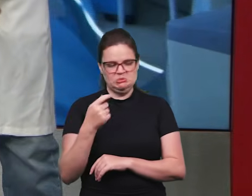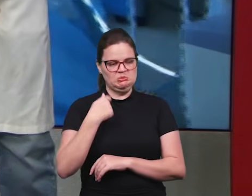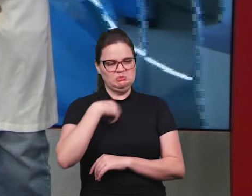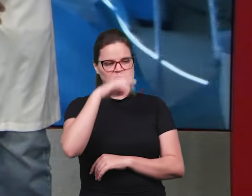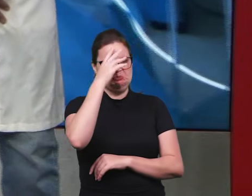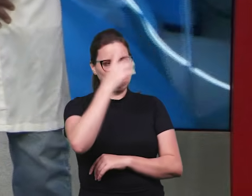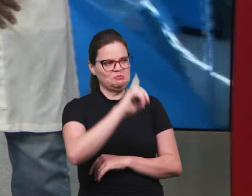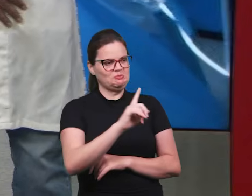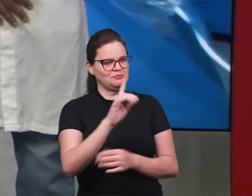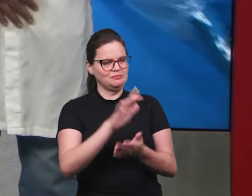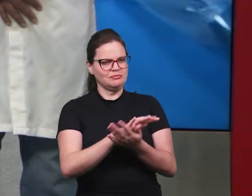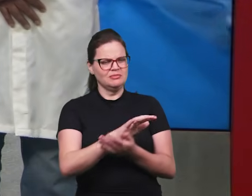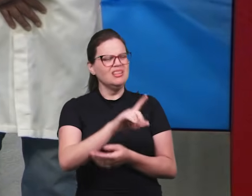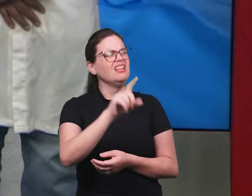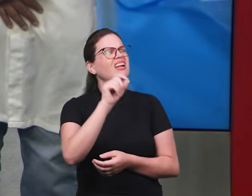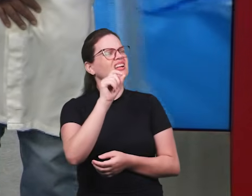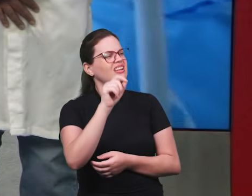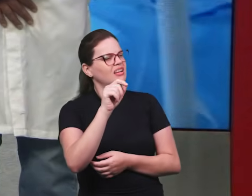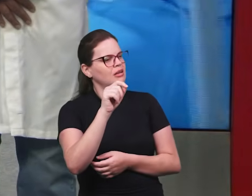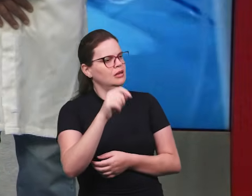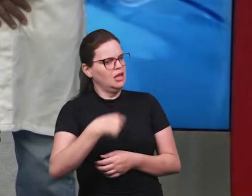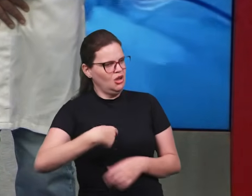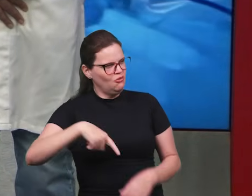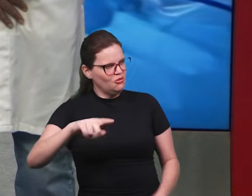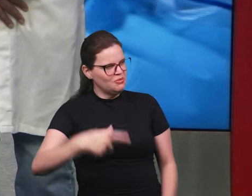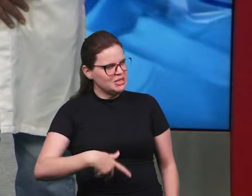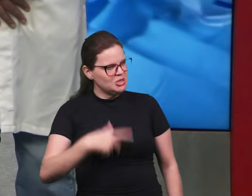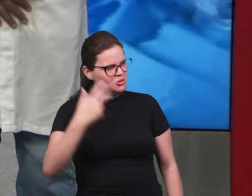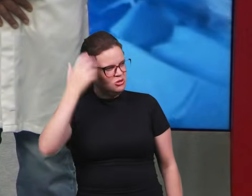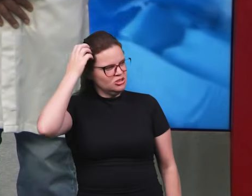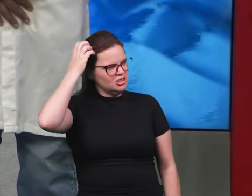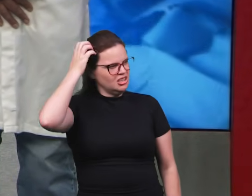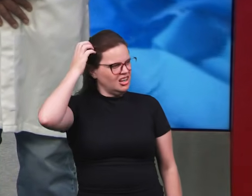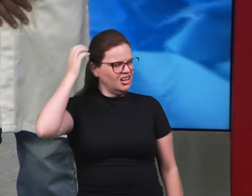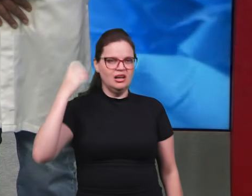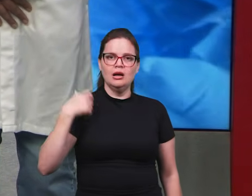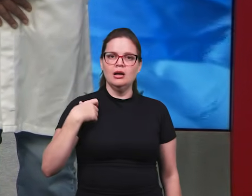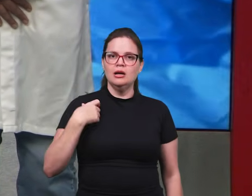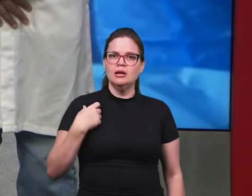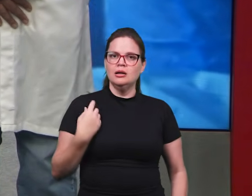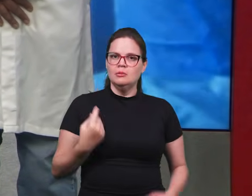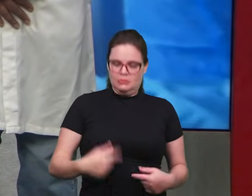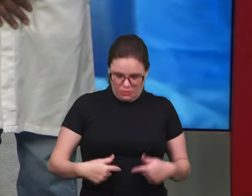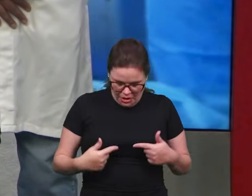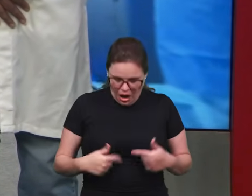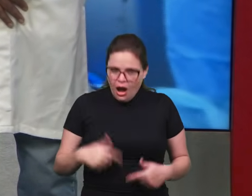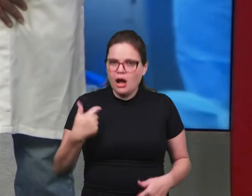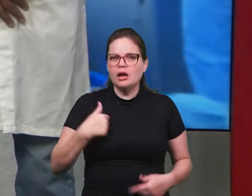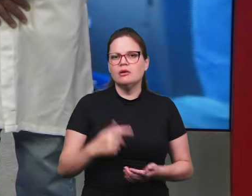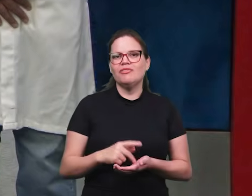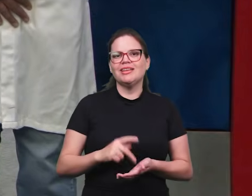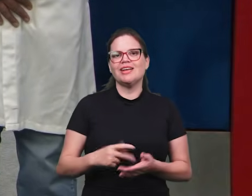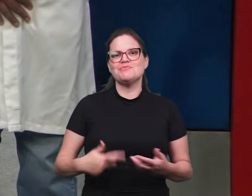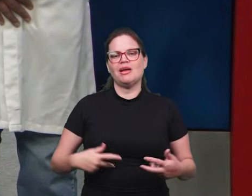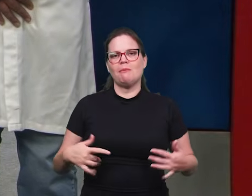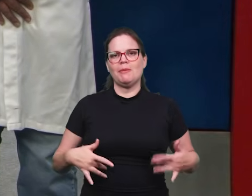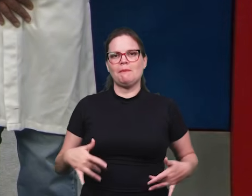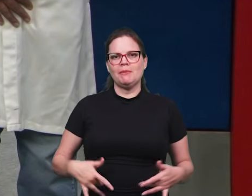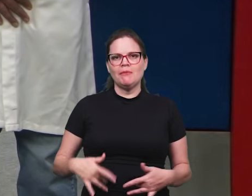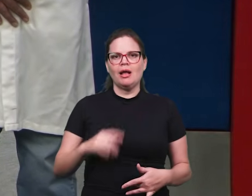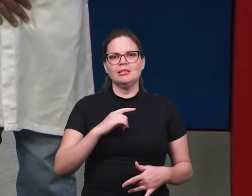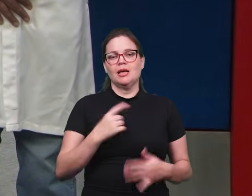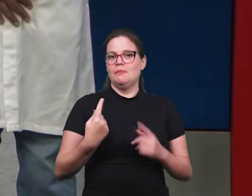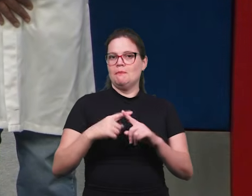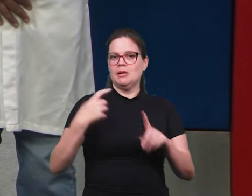Verdade. Nem isso, quê? Centro cirúrgico? Fui. Se fui é porque deixou a cicatriz. É Isso. porque não se